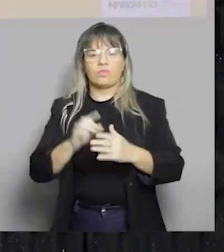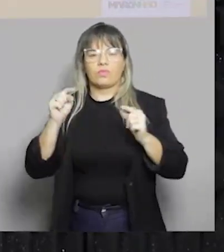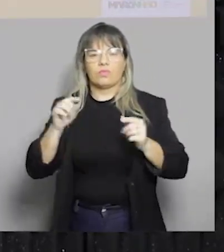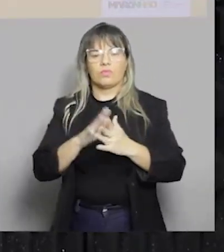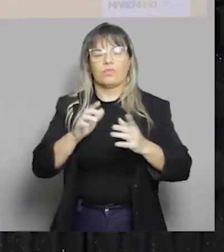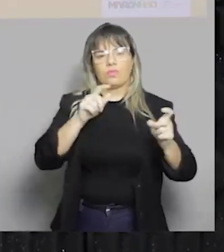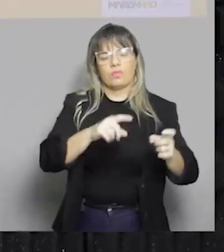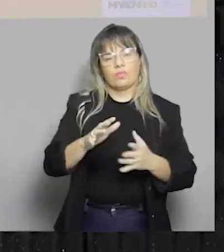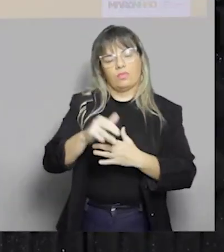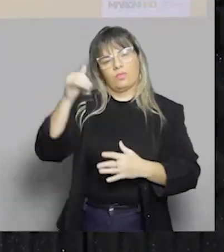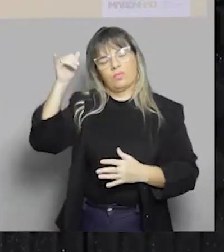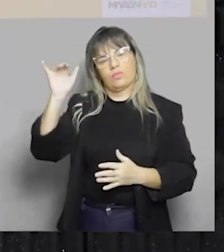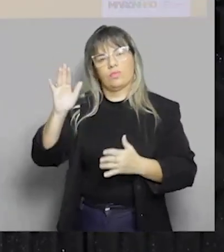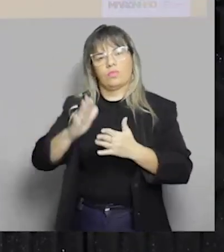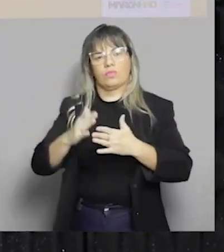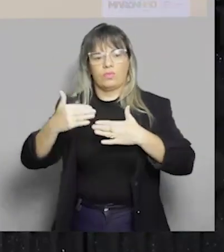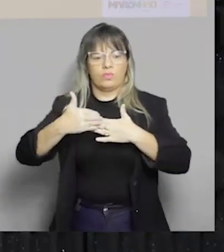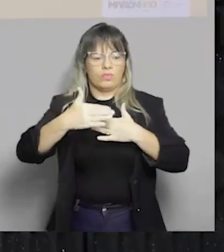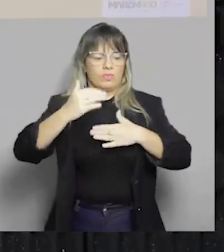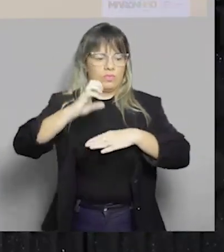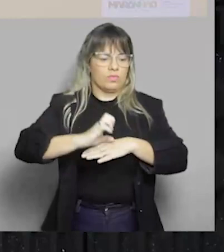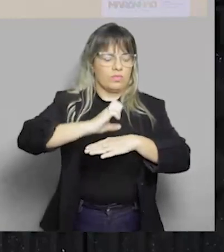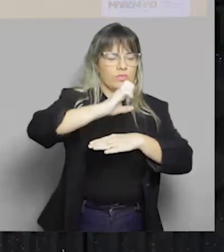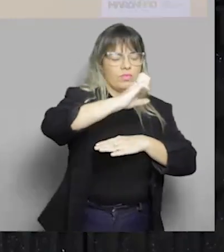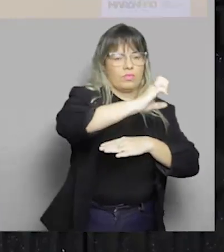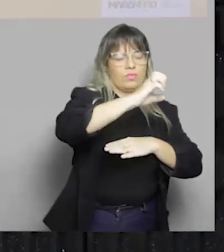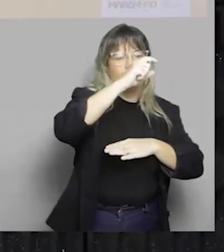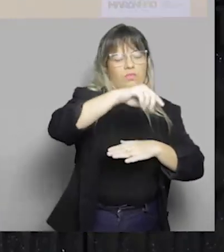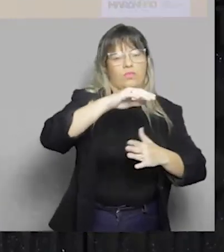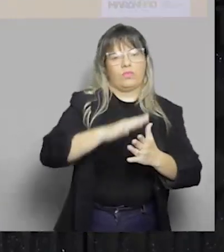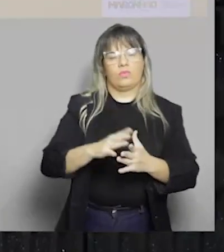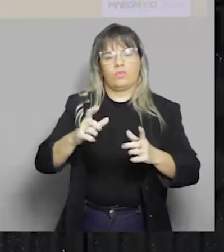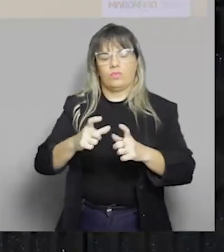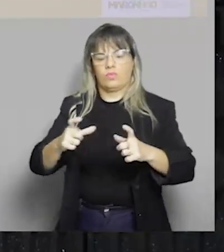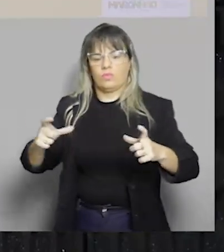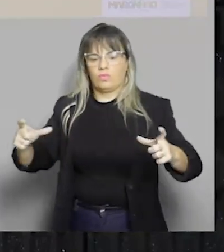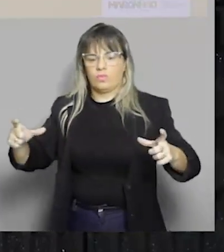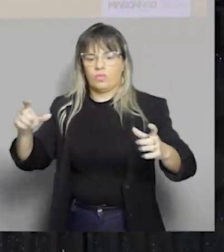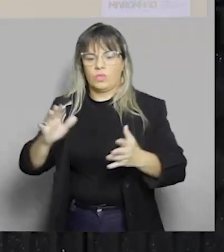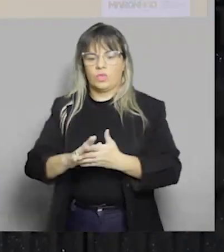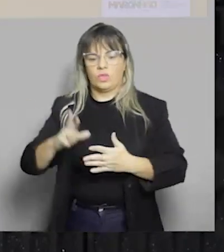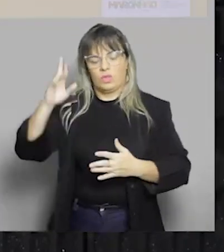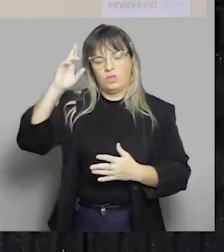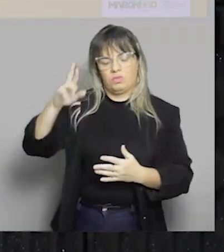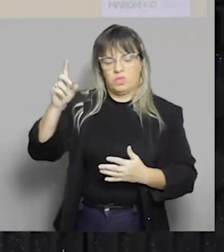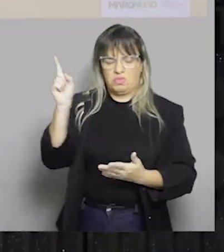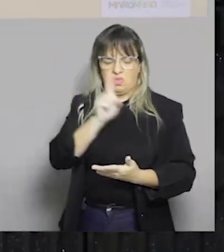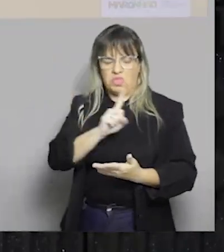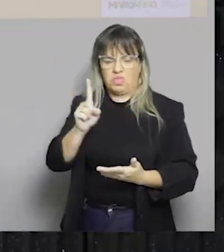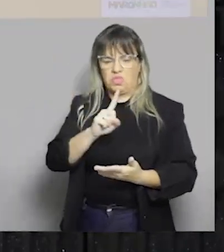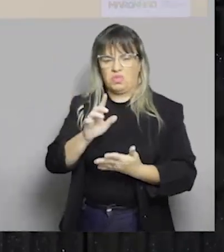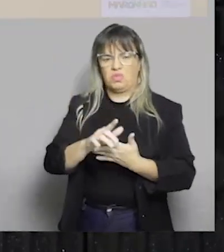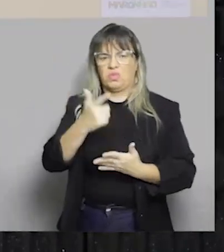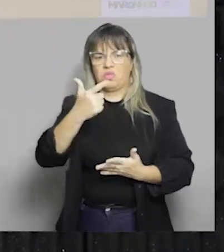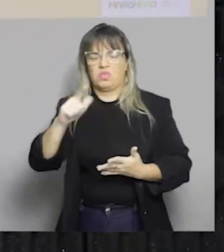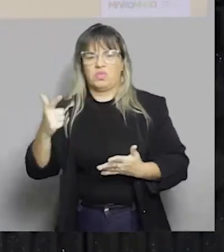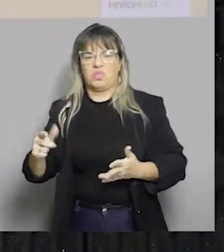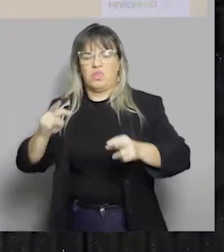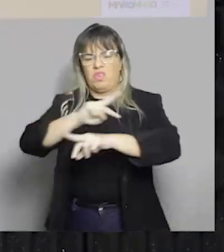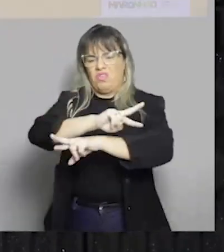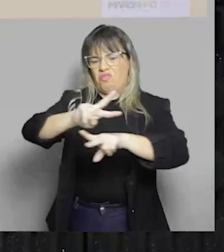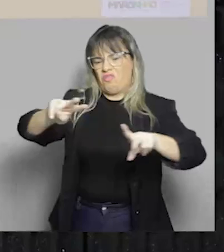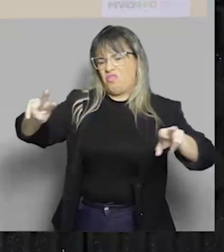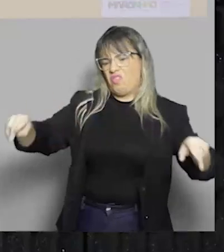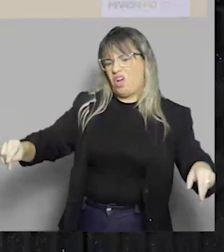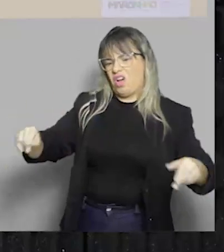para o mercado externo, para a exportação. E os grandes produtores não têm muitas vezes o interesse de produzir uma série de produtos,